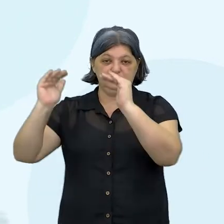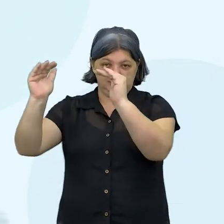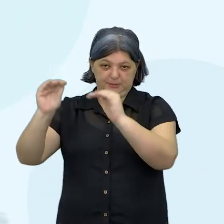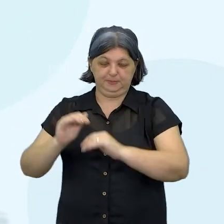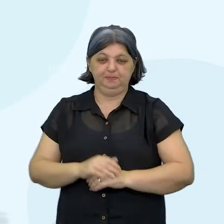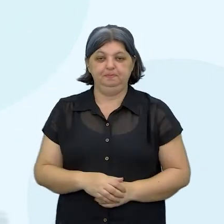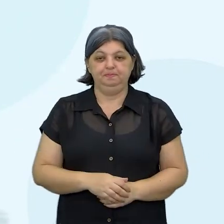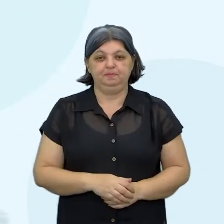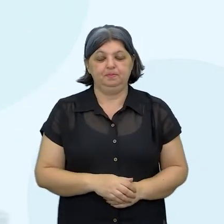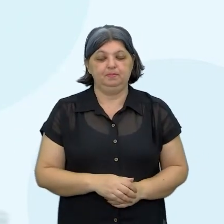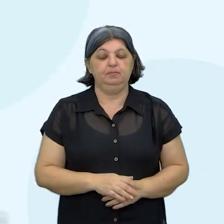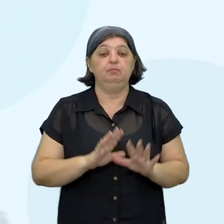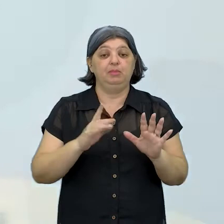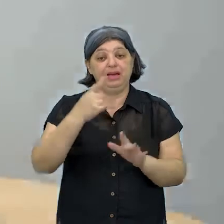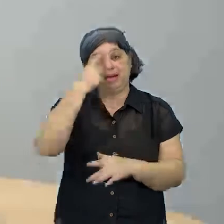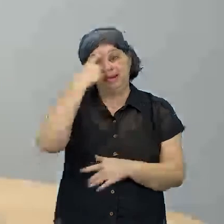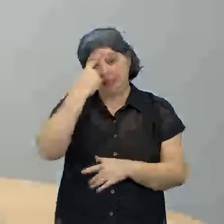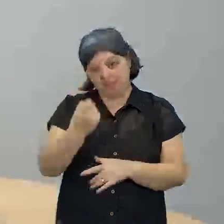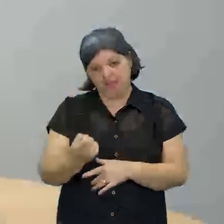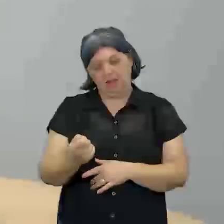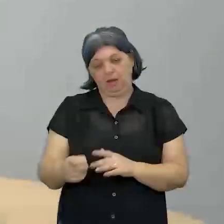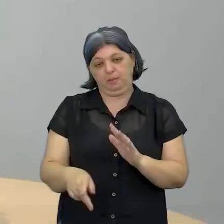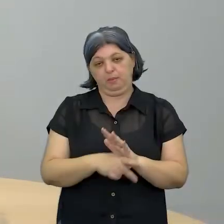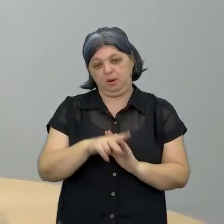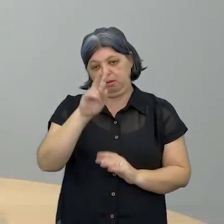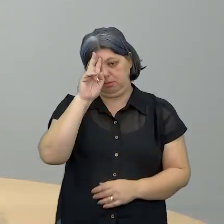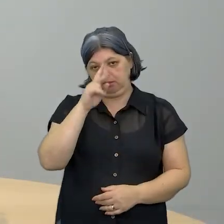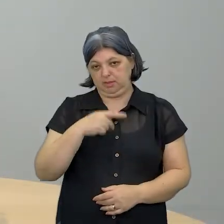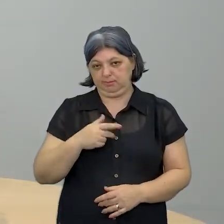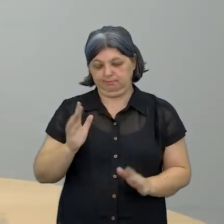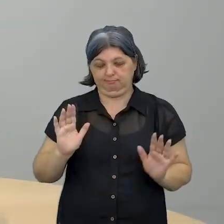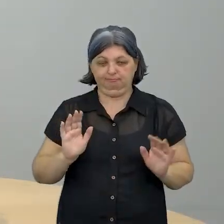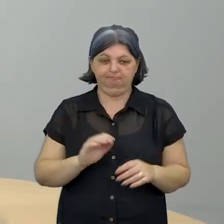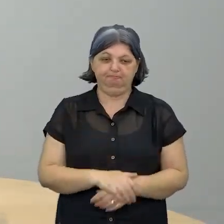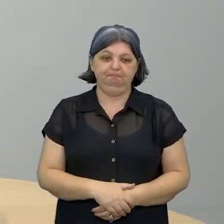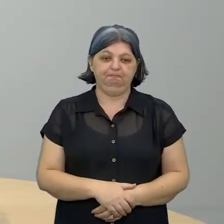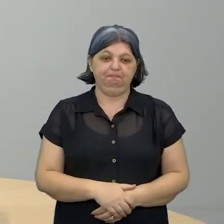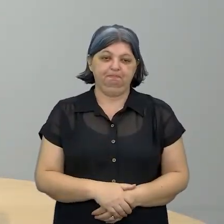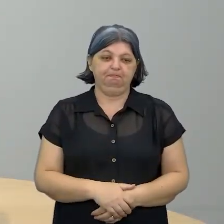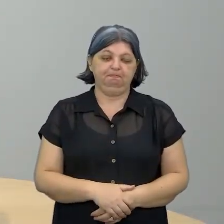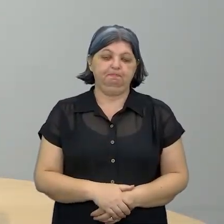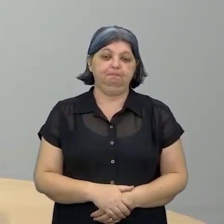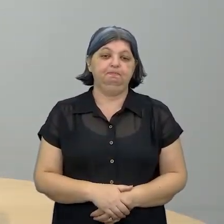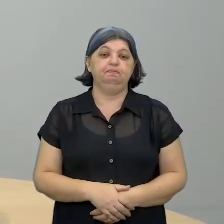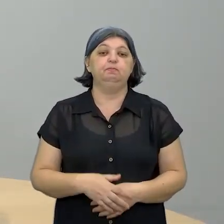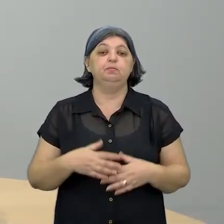tá? Mas isso foi a ideia que eu tive, tudo bem? E como